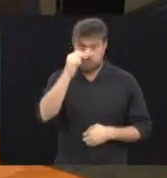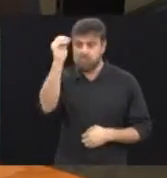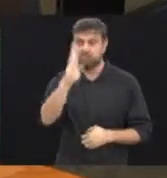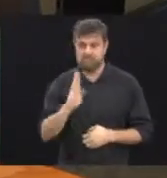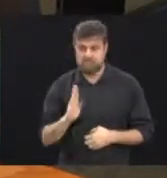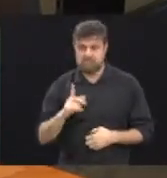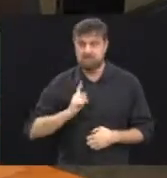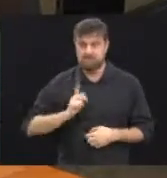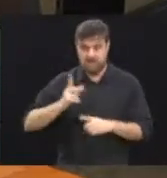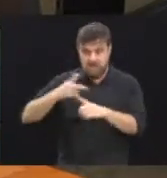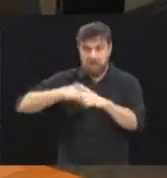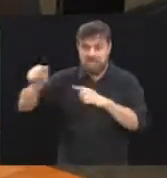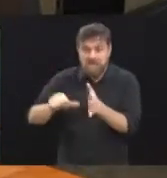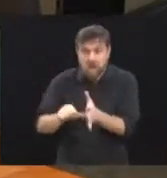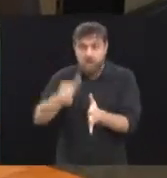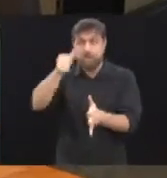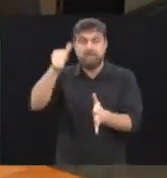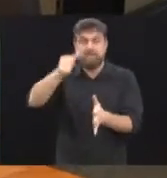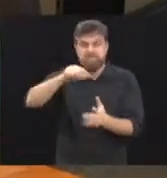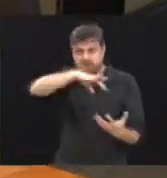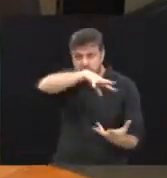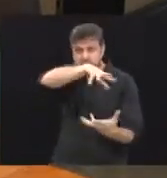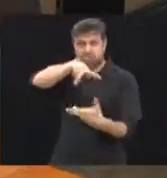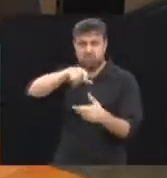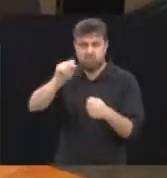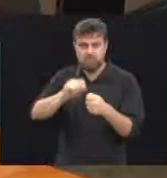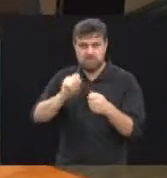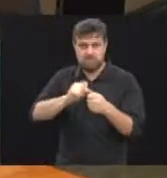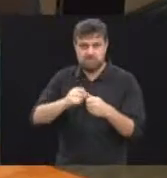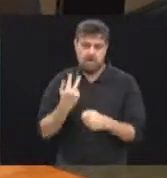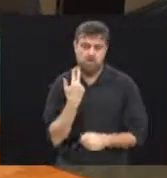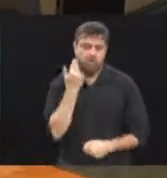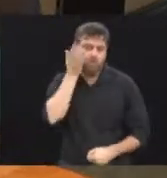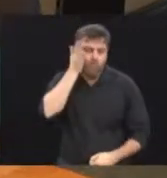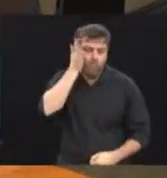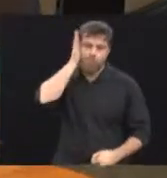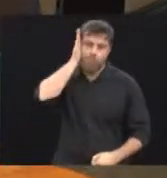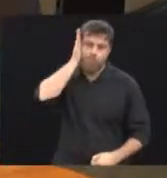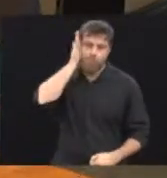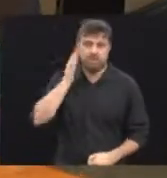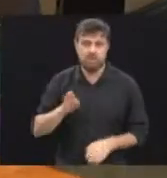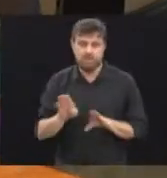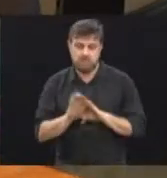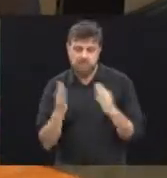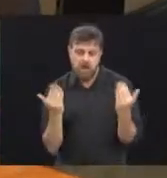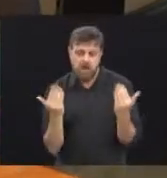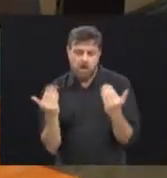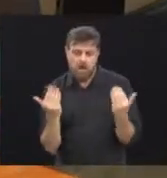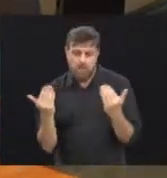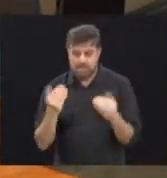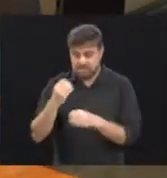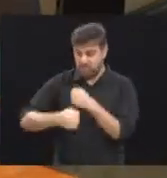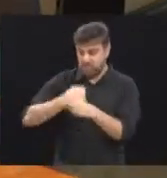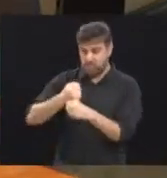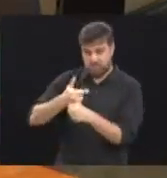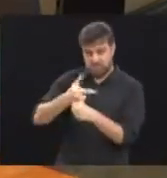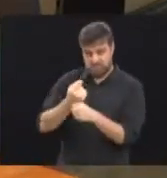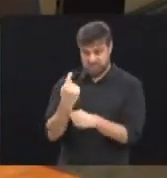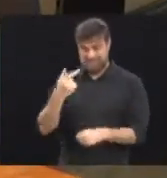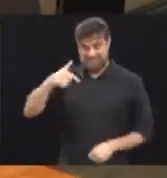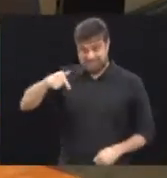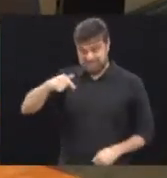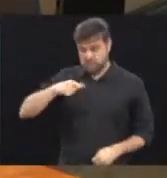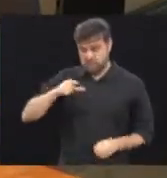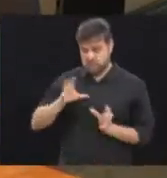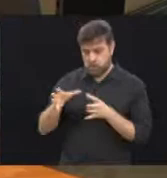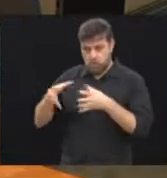é campeão mundial nesse procedimento, né, de cirurgias plásticas. Só para a gente fazer uma comparação, em 2017, de acordo